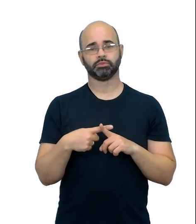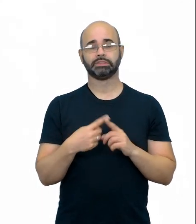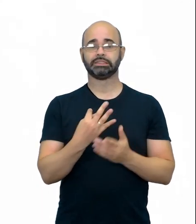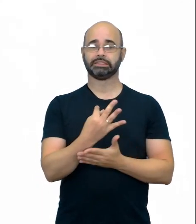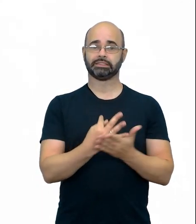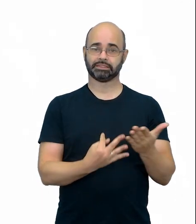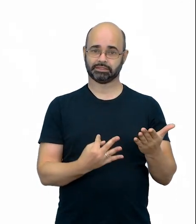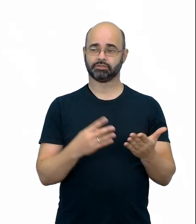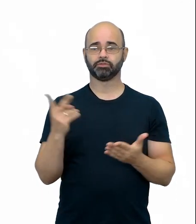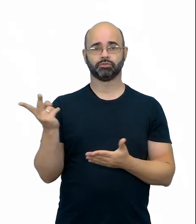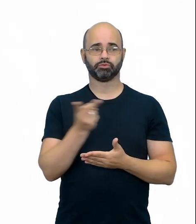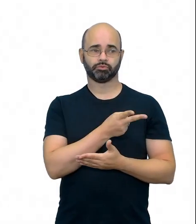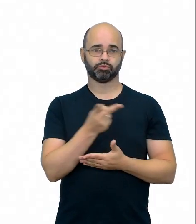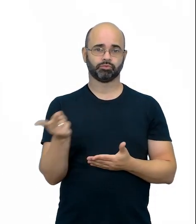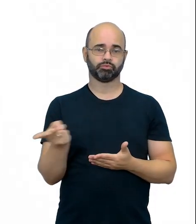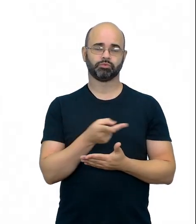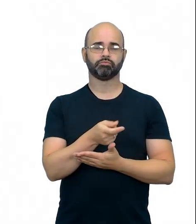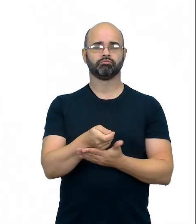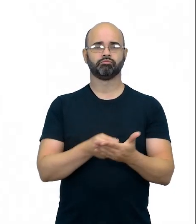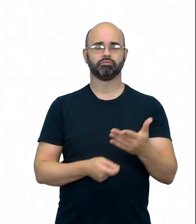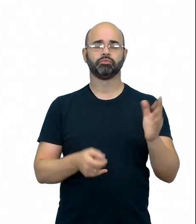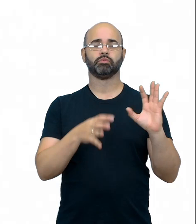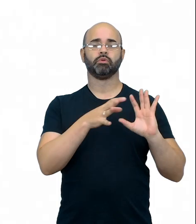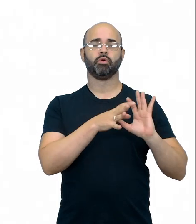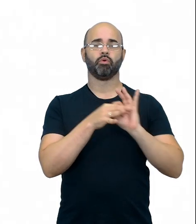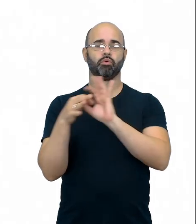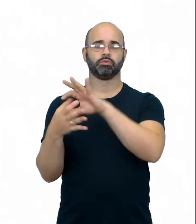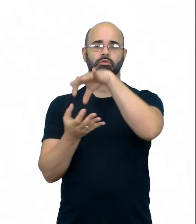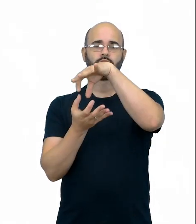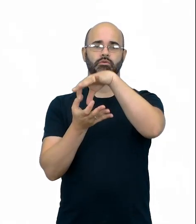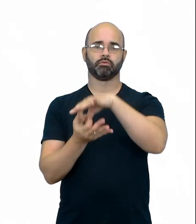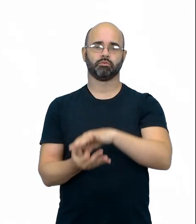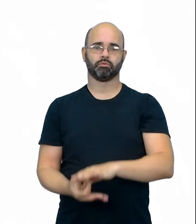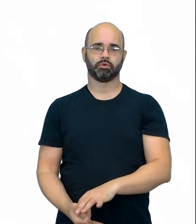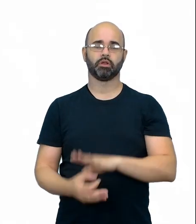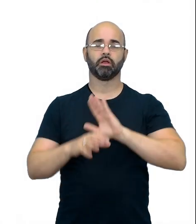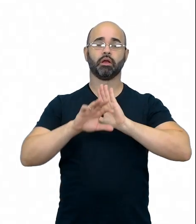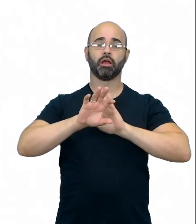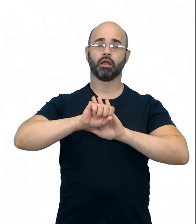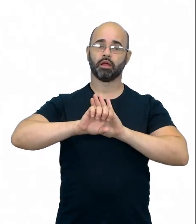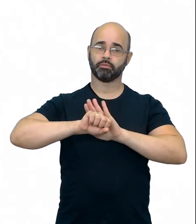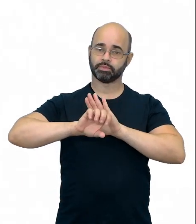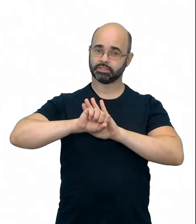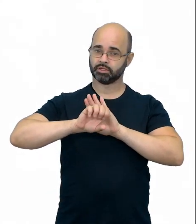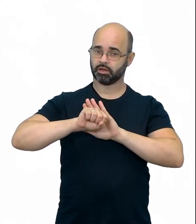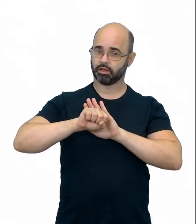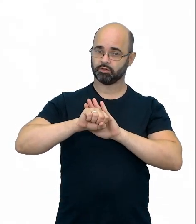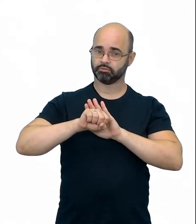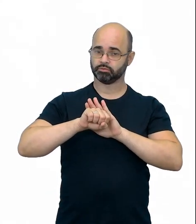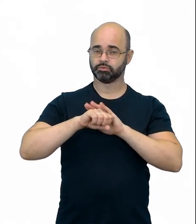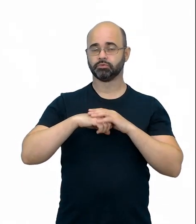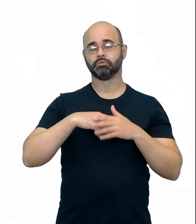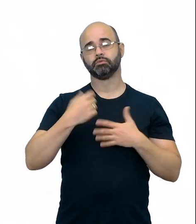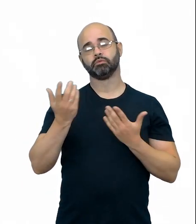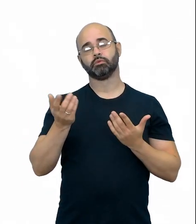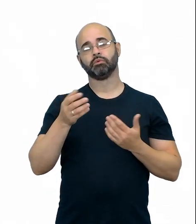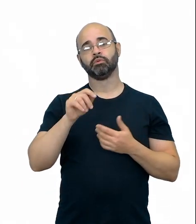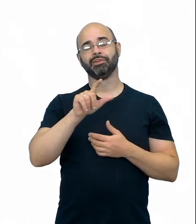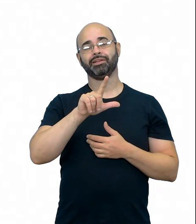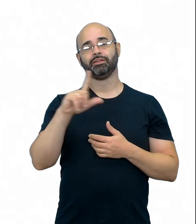textos com coerência, com coesão, pensamentos abstratos e usos de linguagens formais